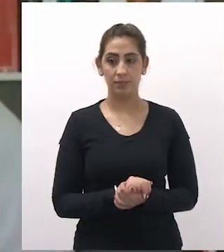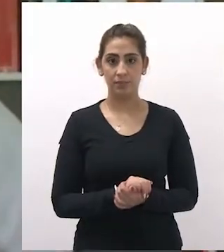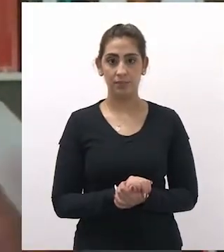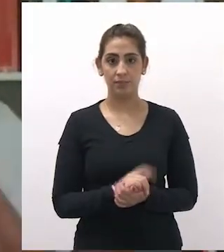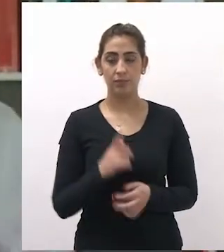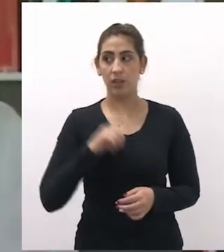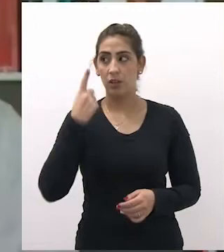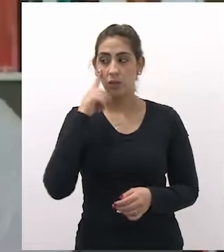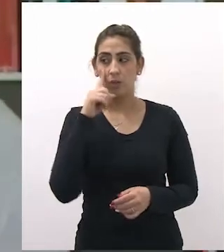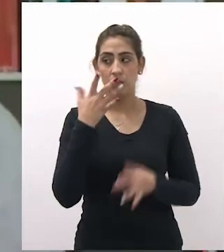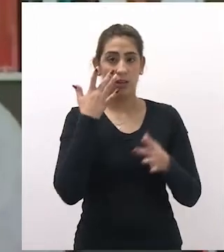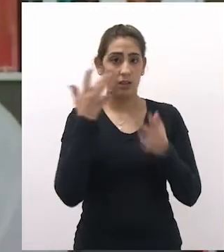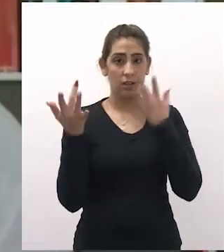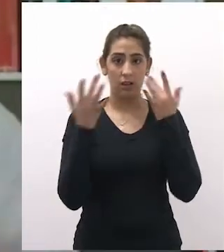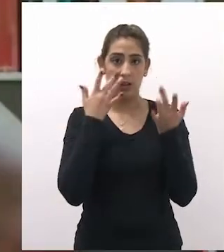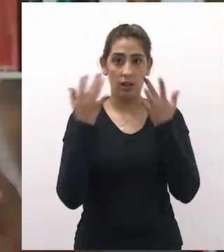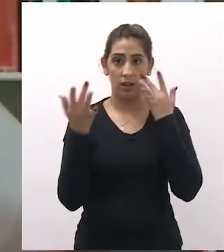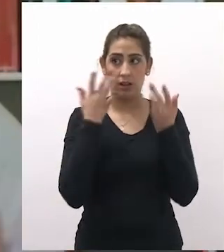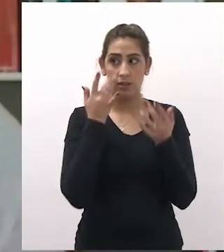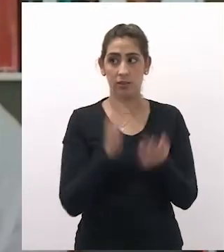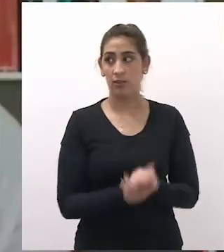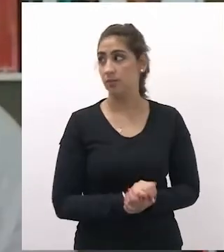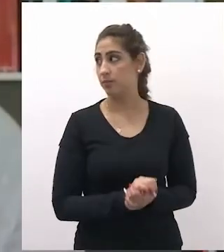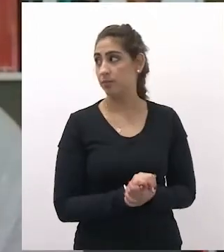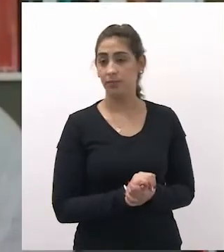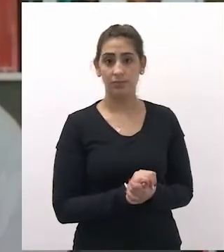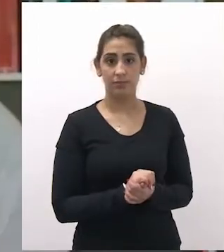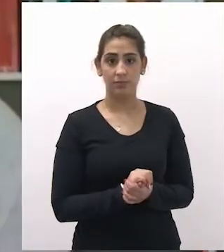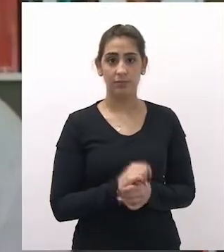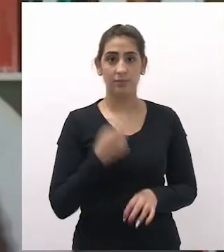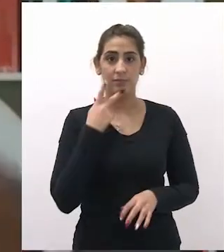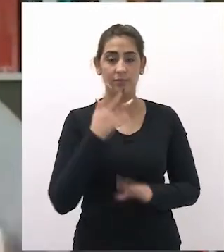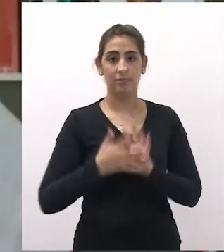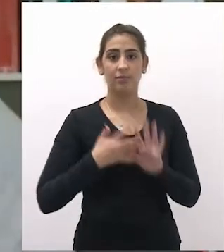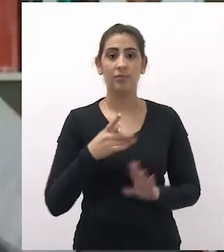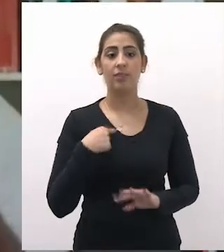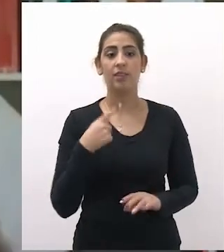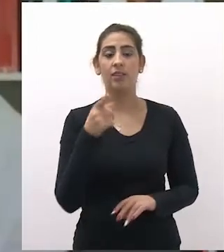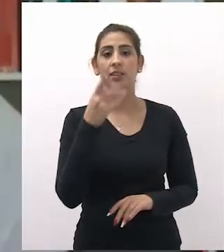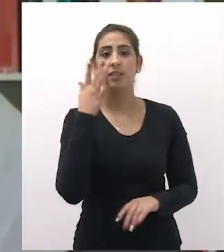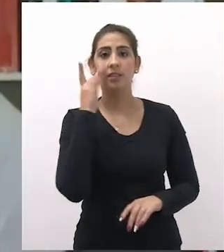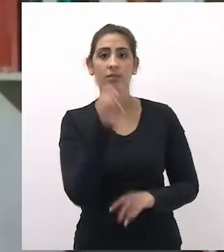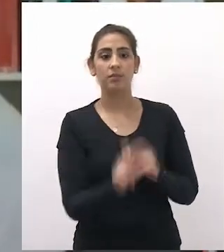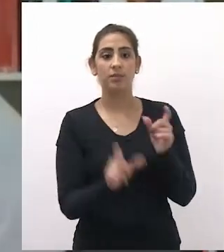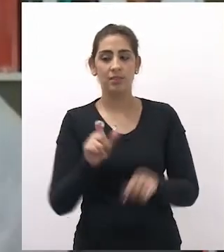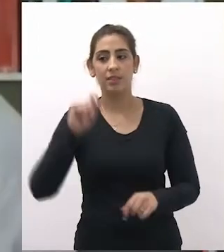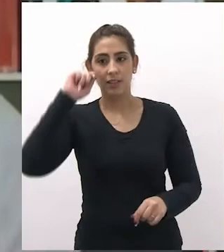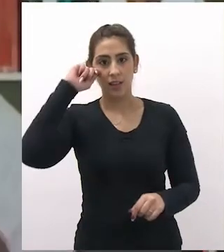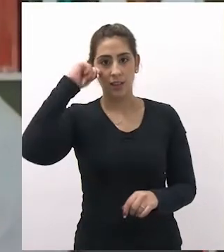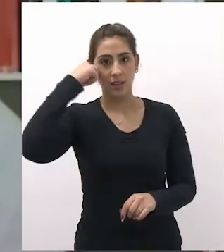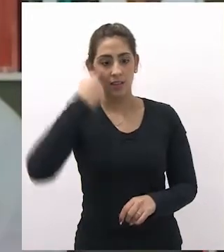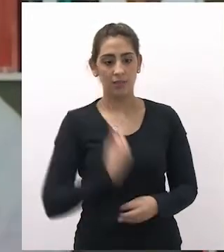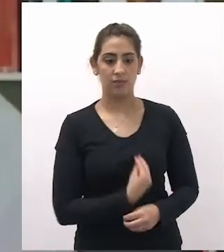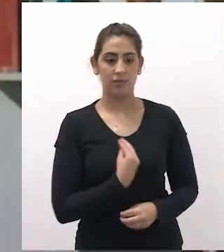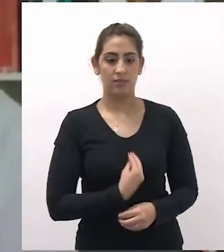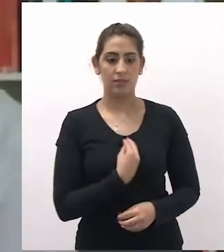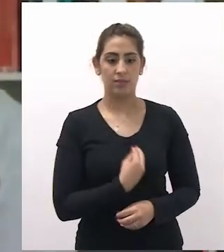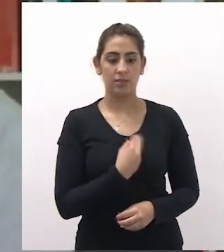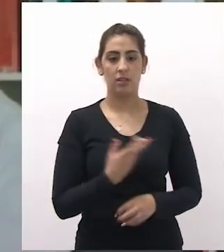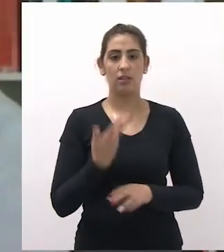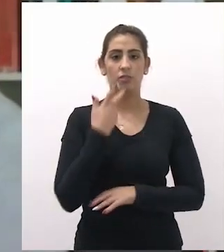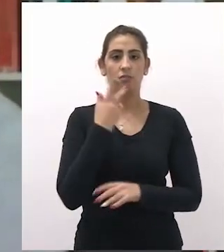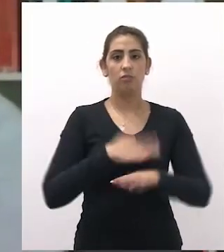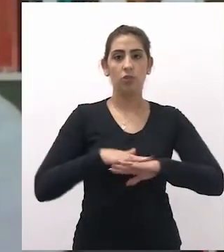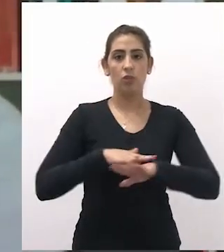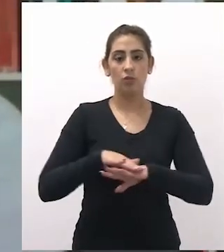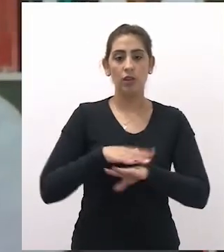música, sobre teatro, sobre conto, e você não inclua pessoas negras. Se essas pessoas negras participam dessas vivências, dessas narrativas, quais são os